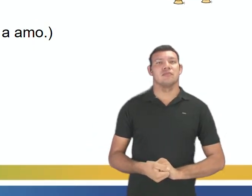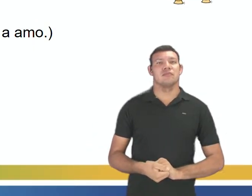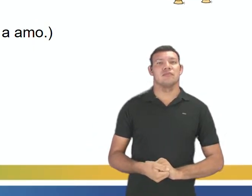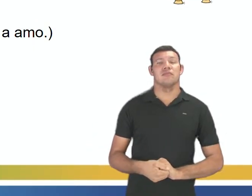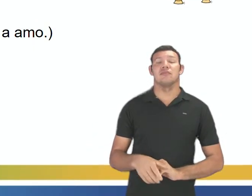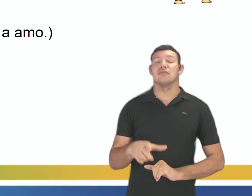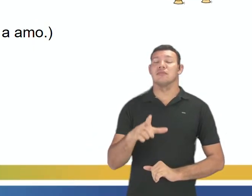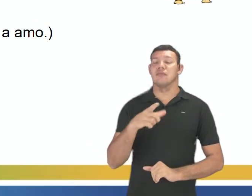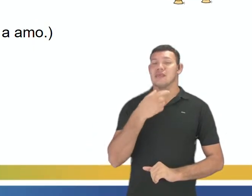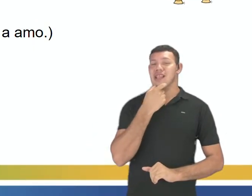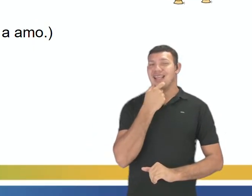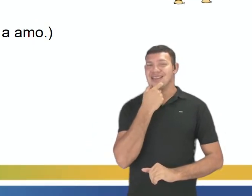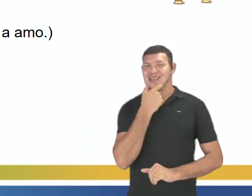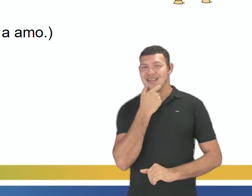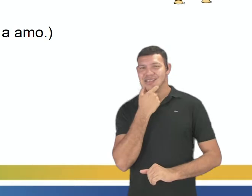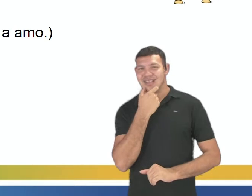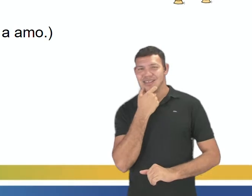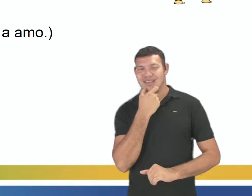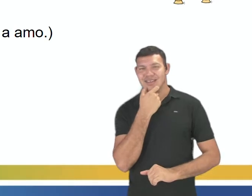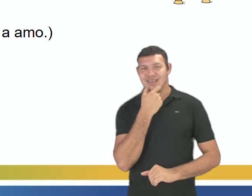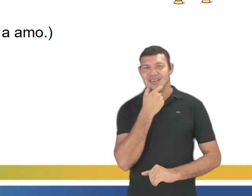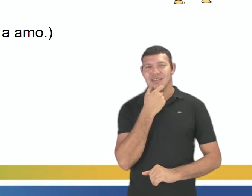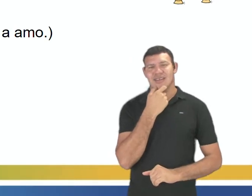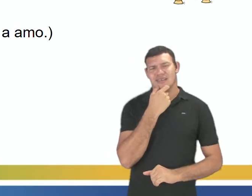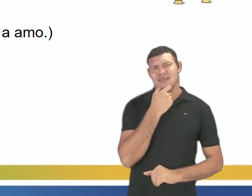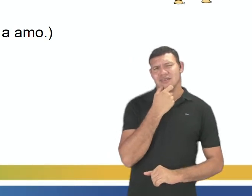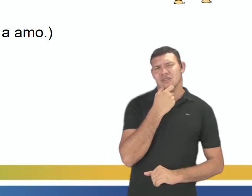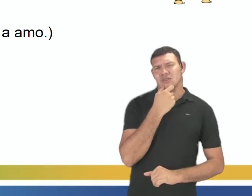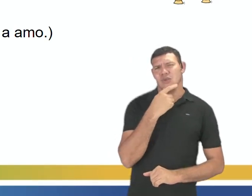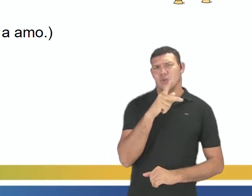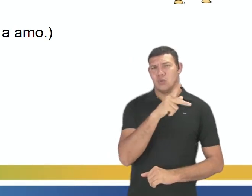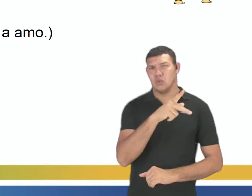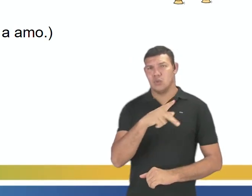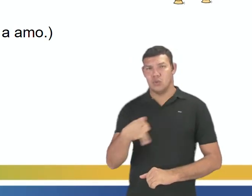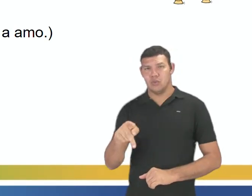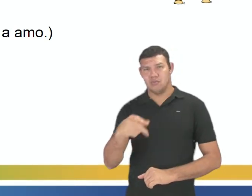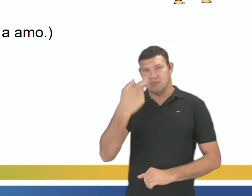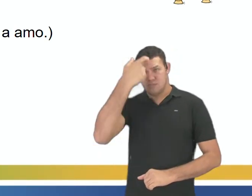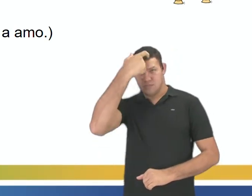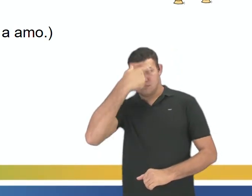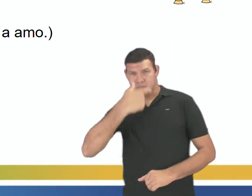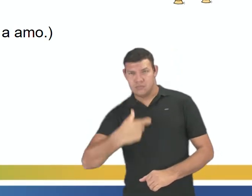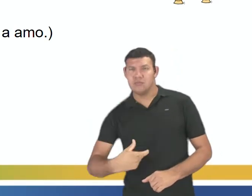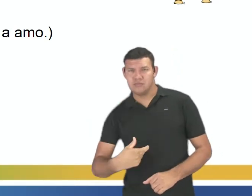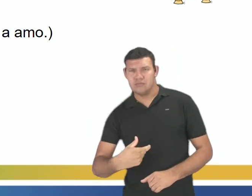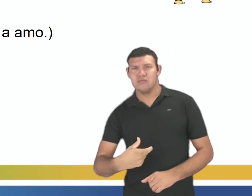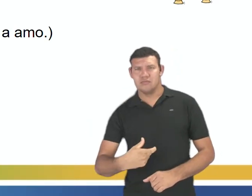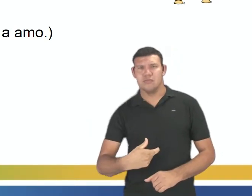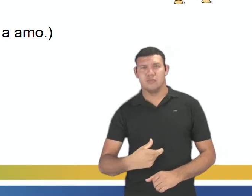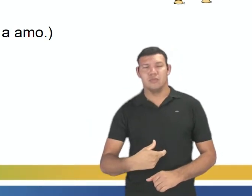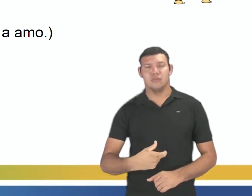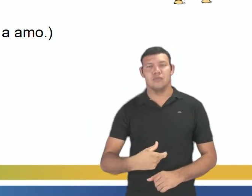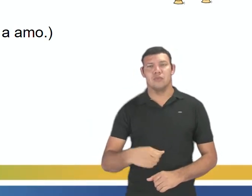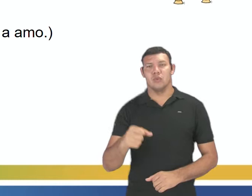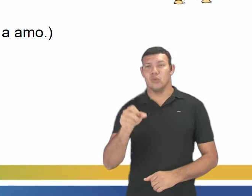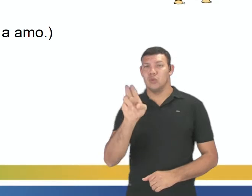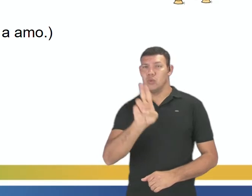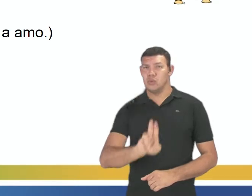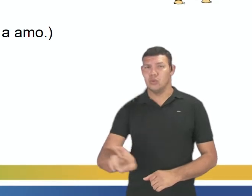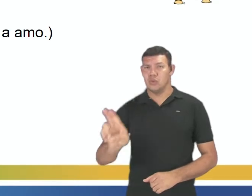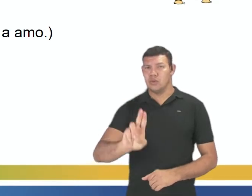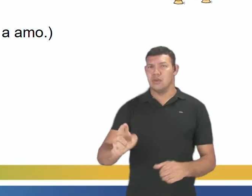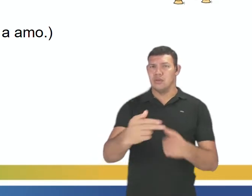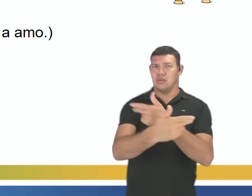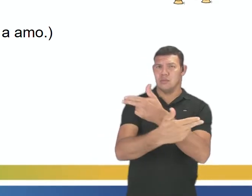objetos, em inglês, constituem um tipo de pronome pessoal que funciona como objeto do verbo ou da preposição